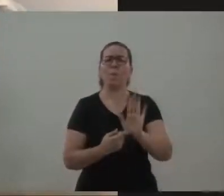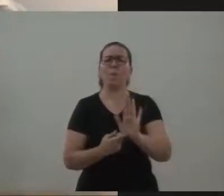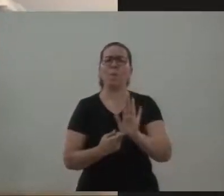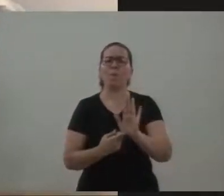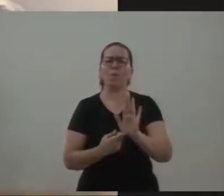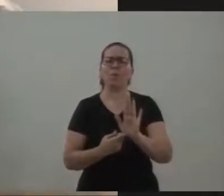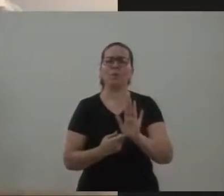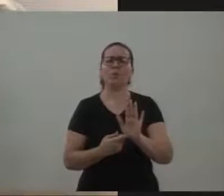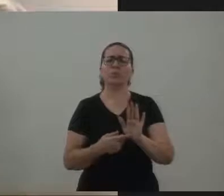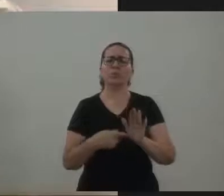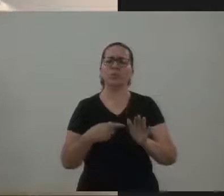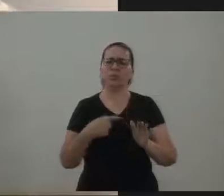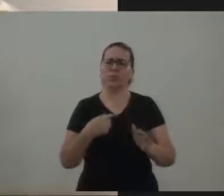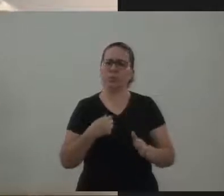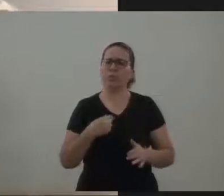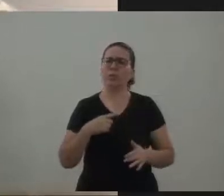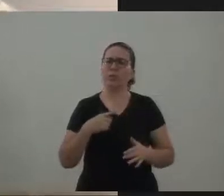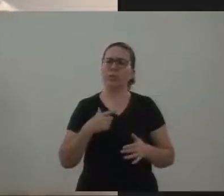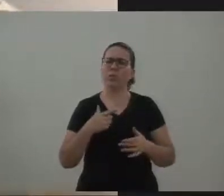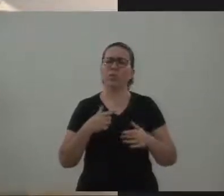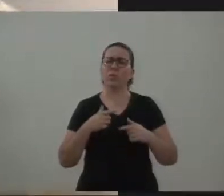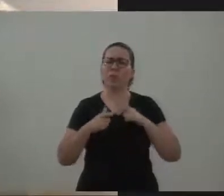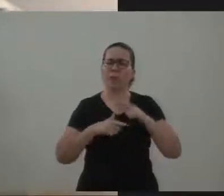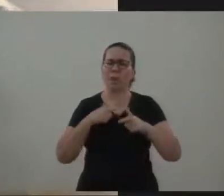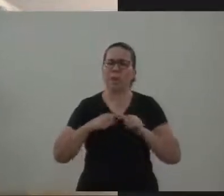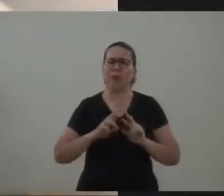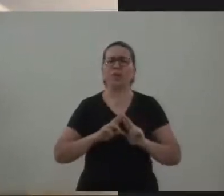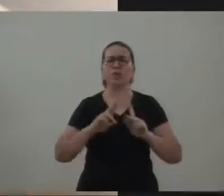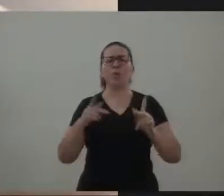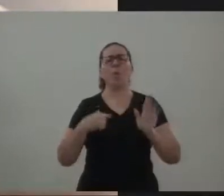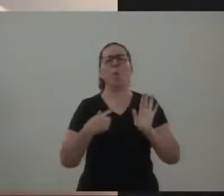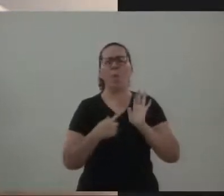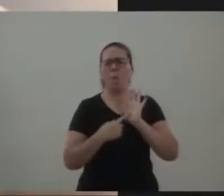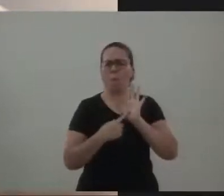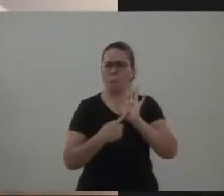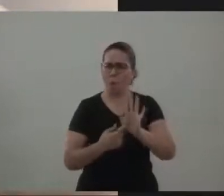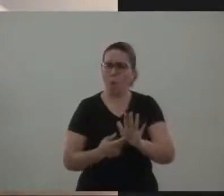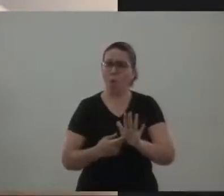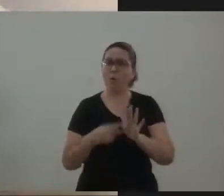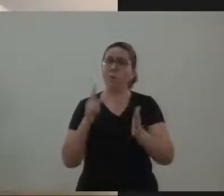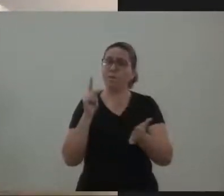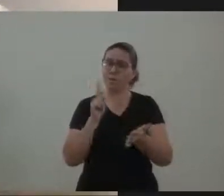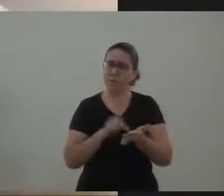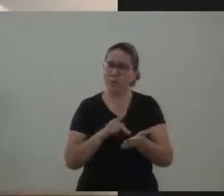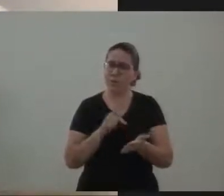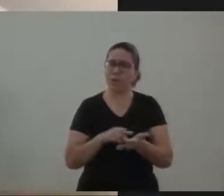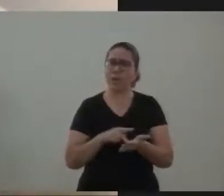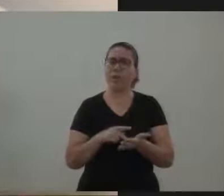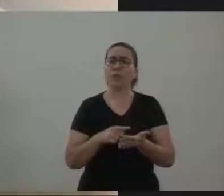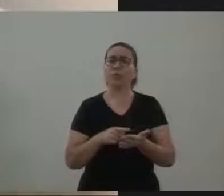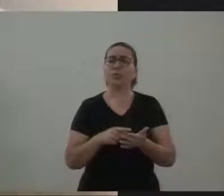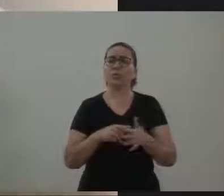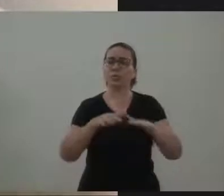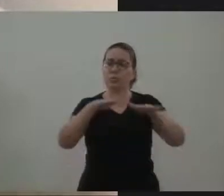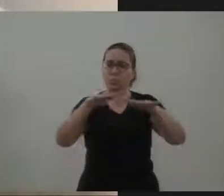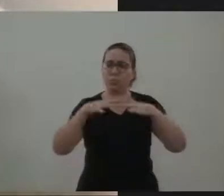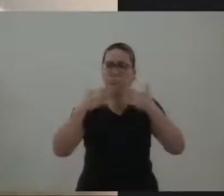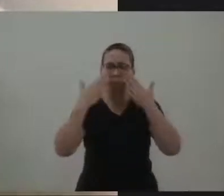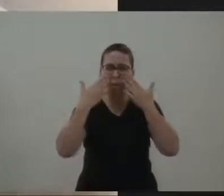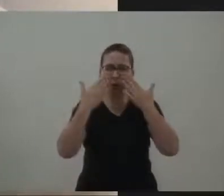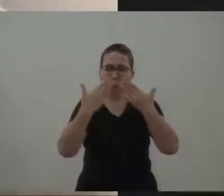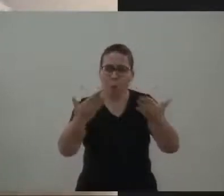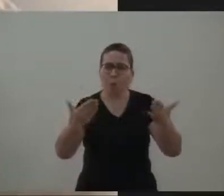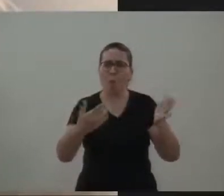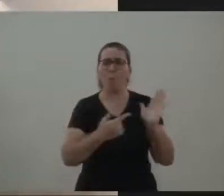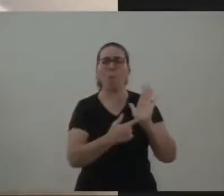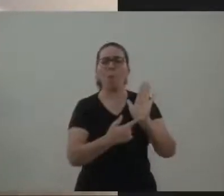luta diferenciada, uma luta que mostra realmente a verdade para a população. Então,